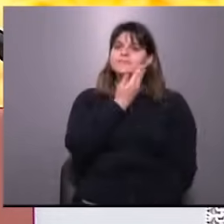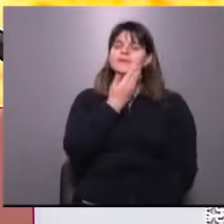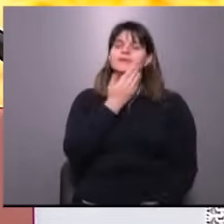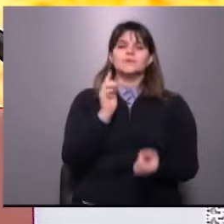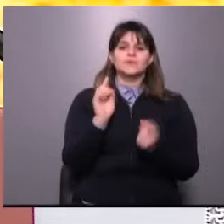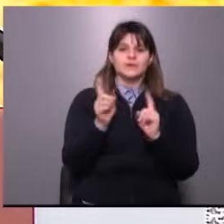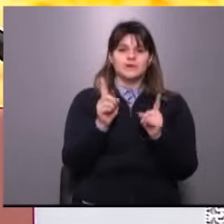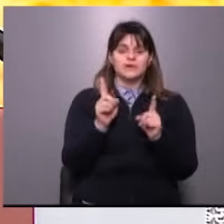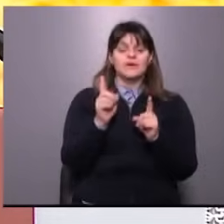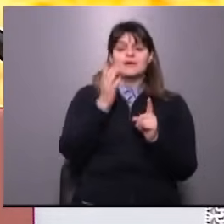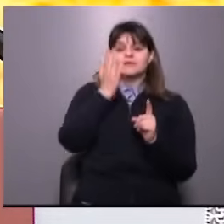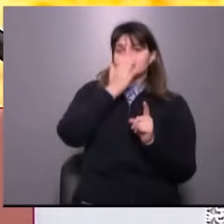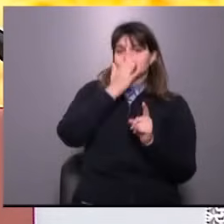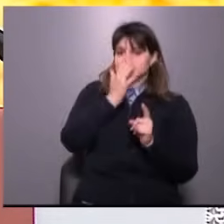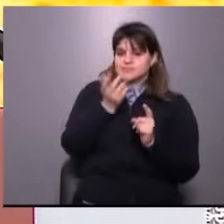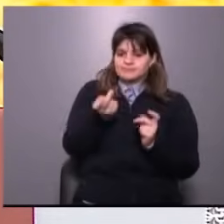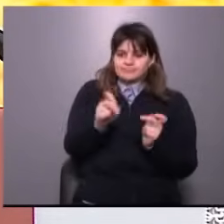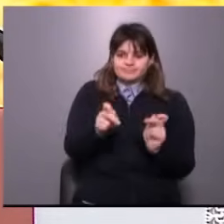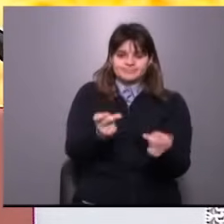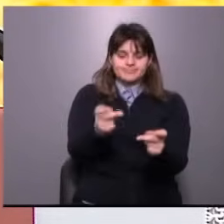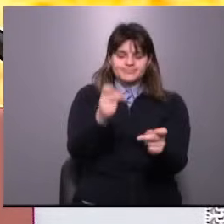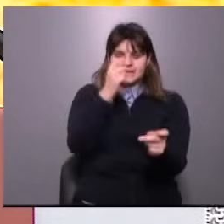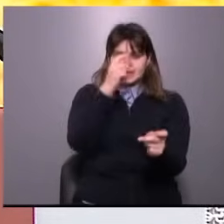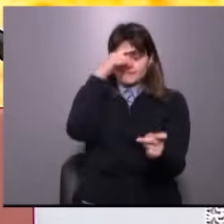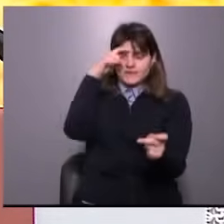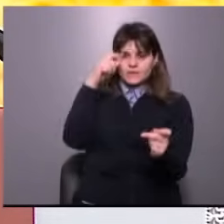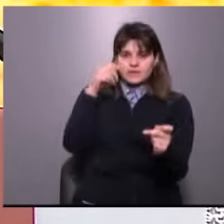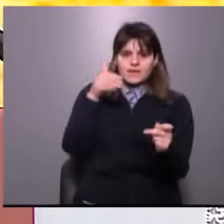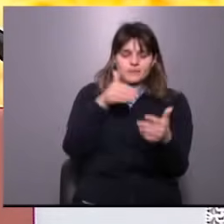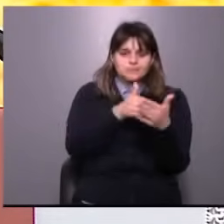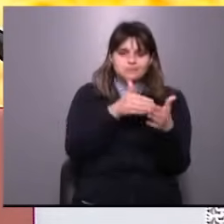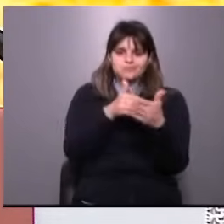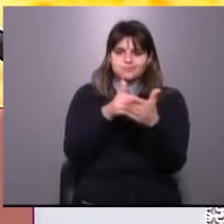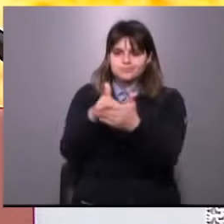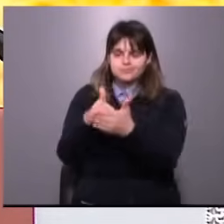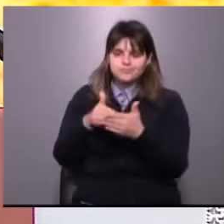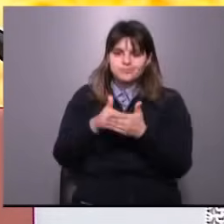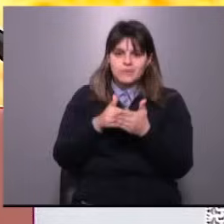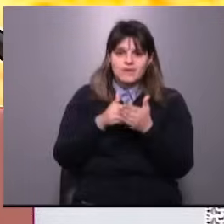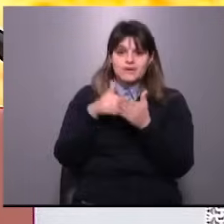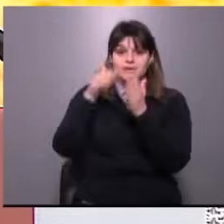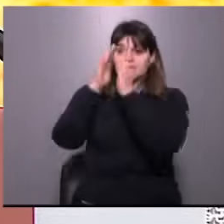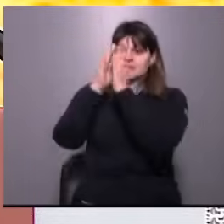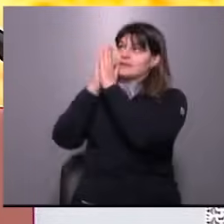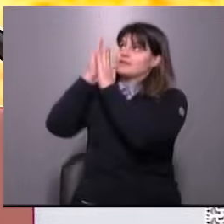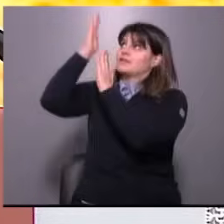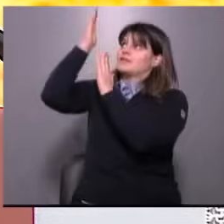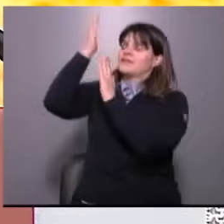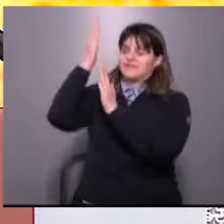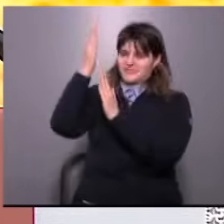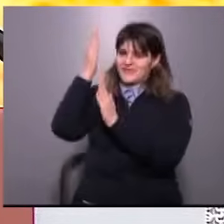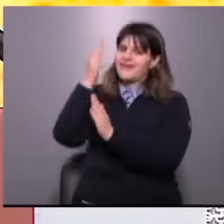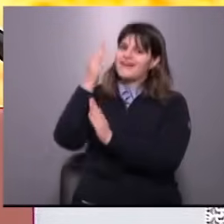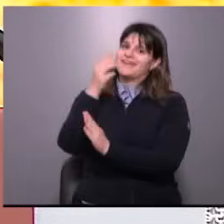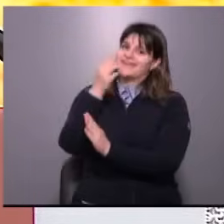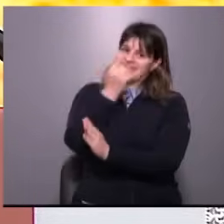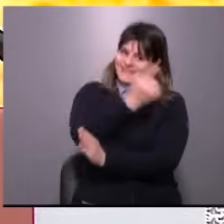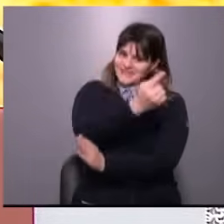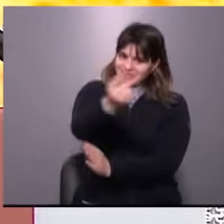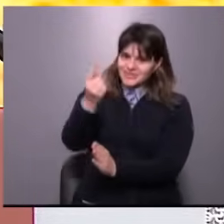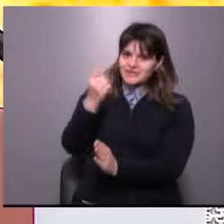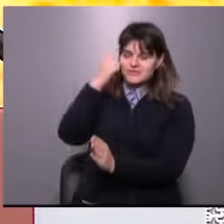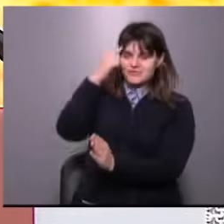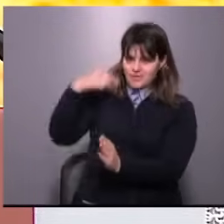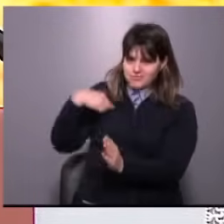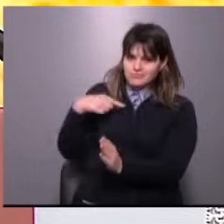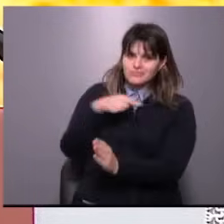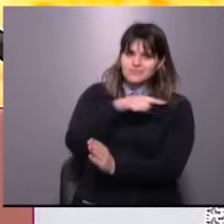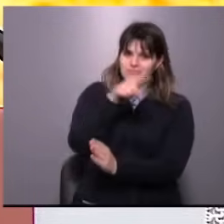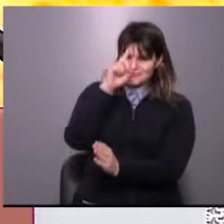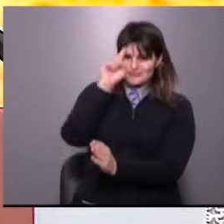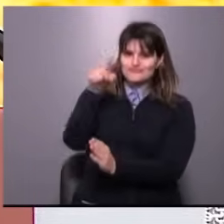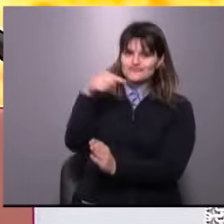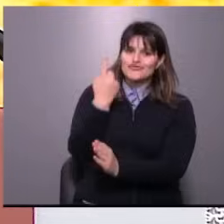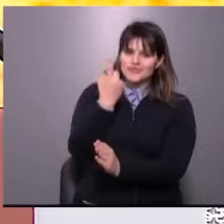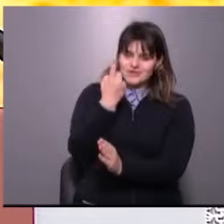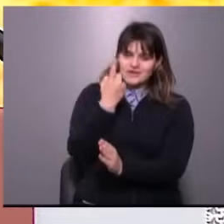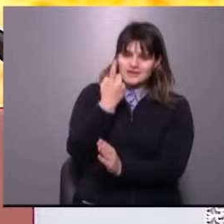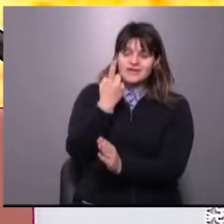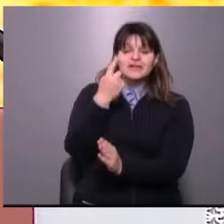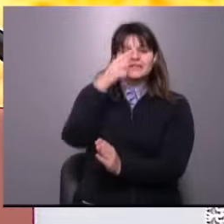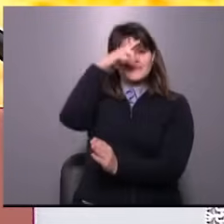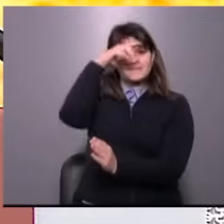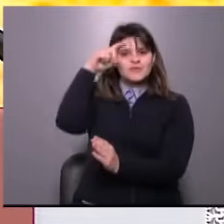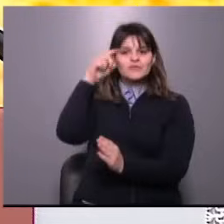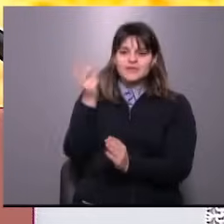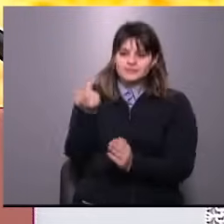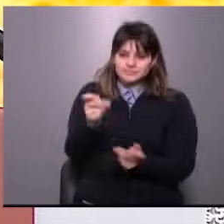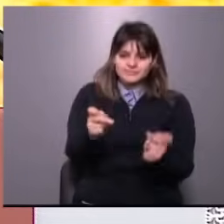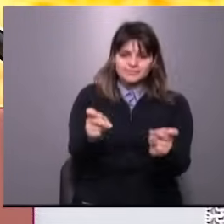É a alegria de sabermos que mesmo no meio das dificuldades que temos de enfrentar, e meu Deus, cada um sabe as suas, mesmo